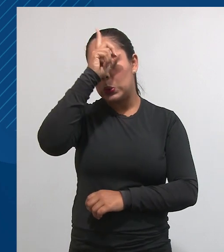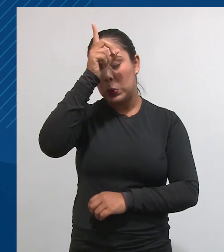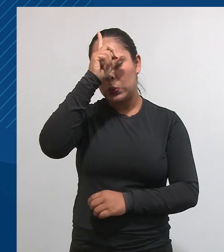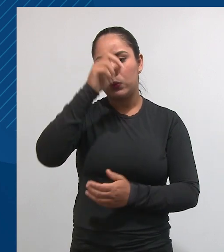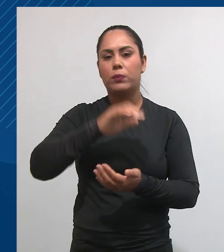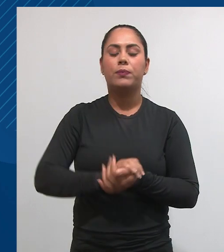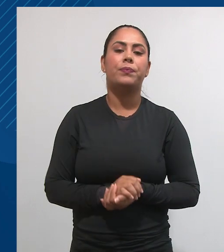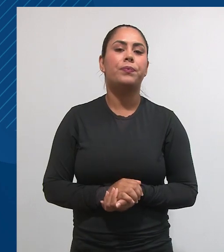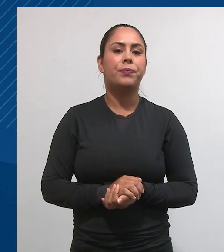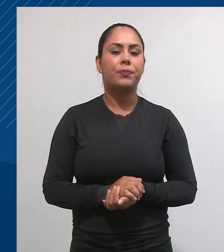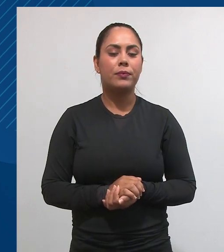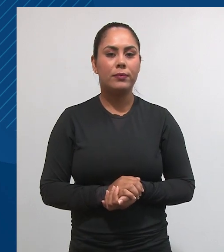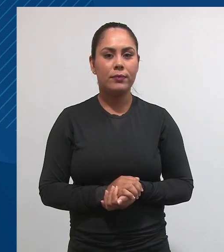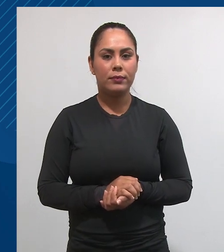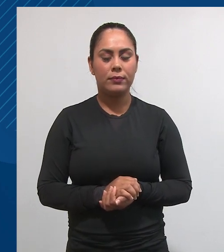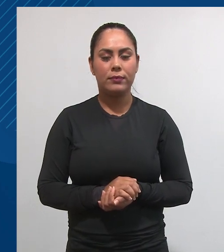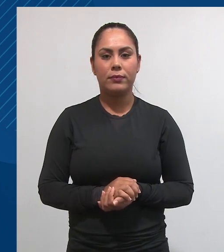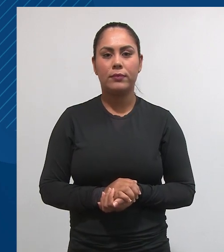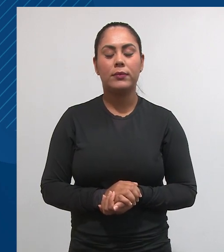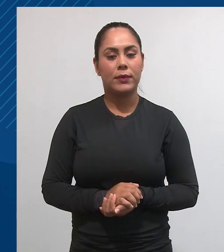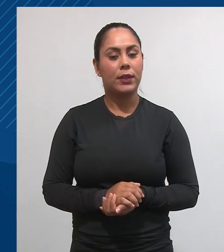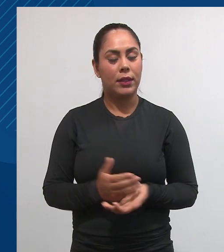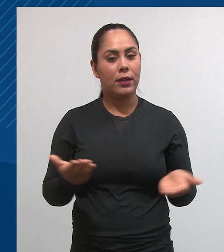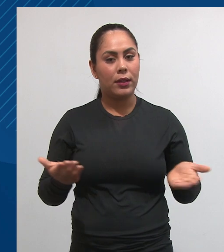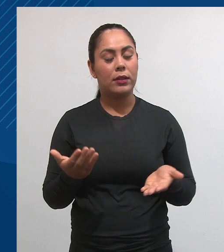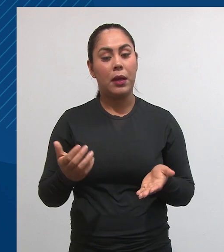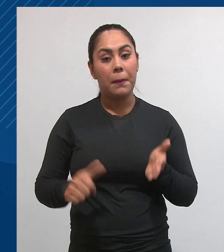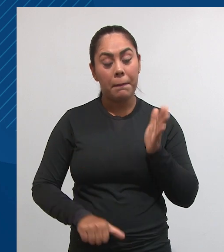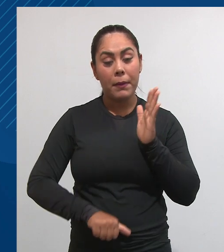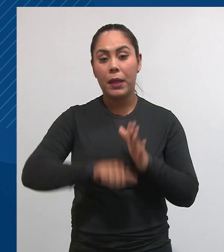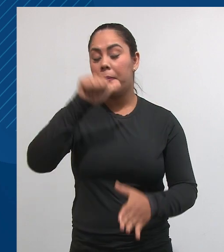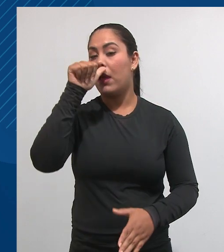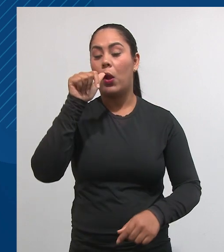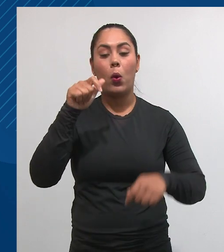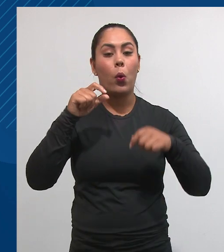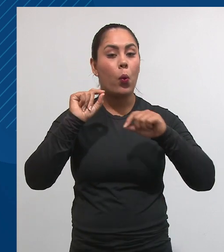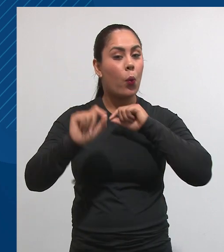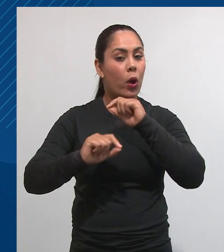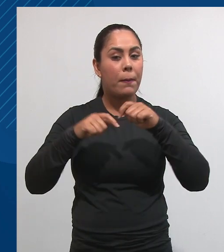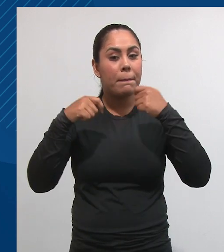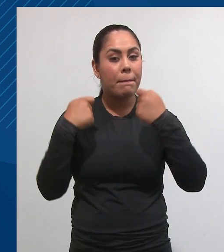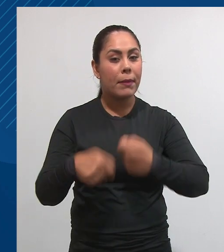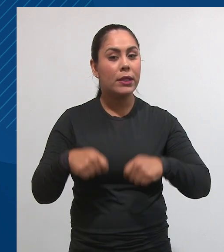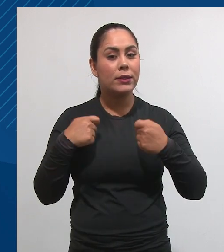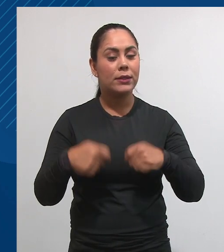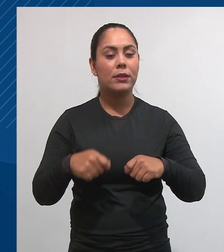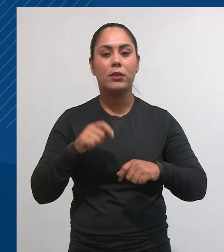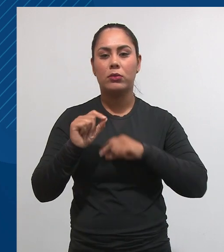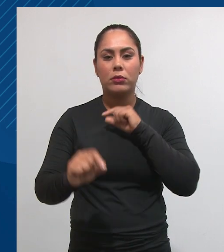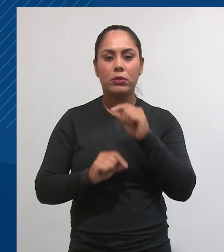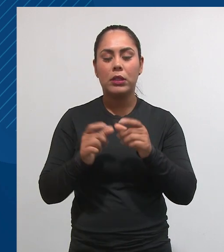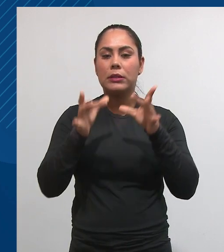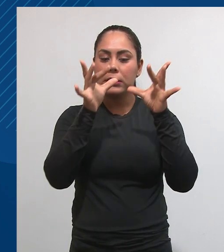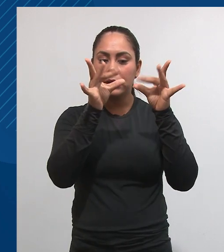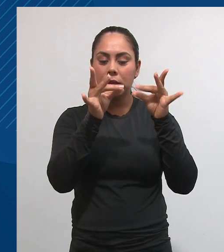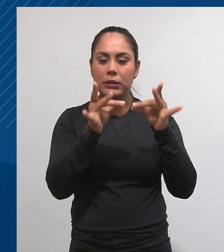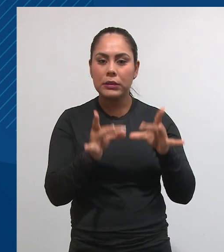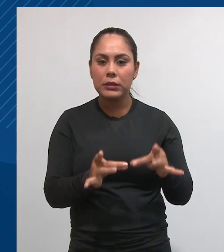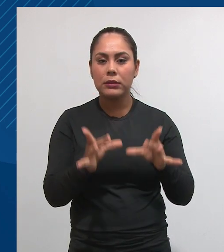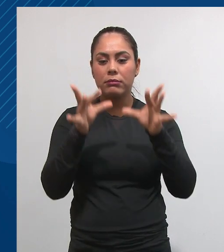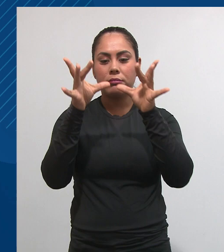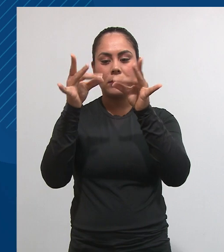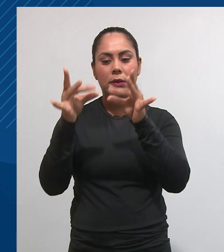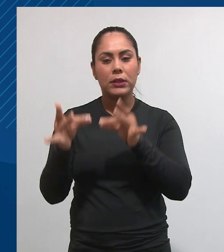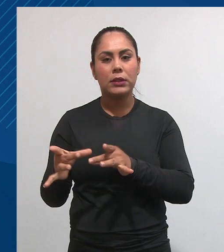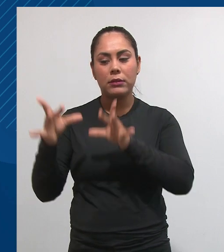indígenas? Escuta isso aí, parente. Primeiramente, é preciso distinguir, né,